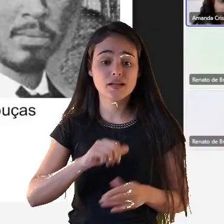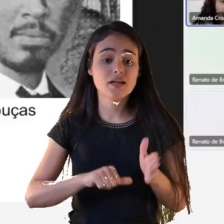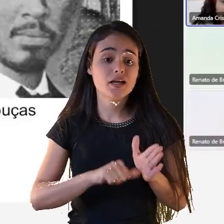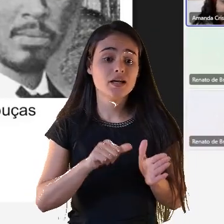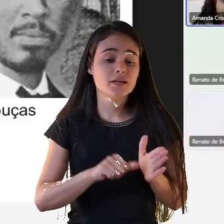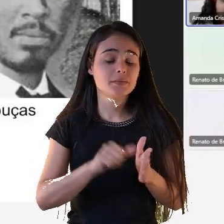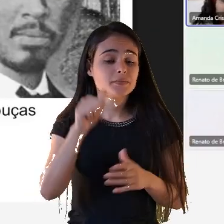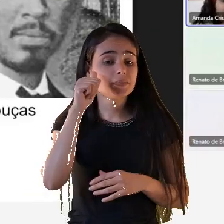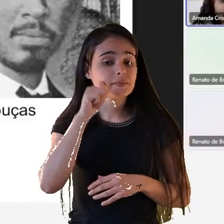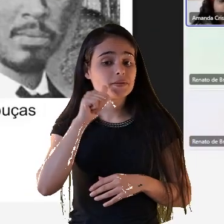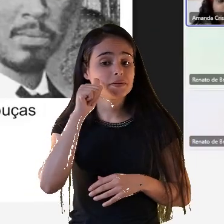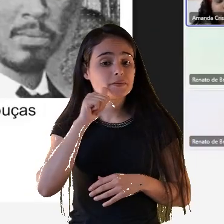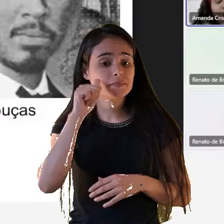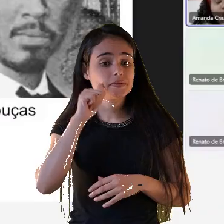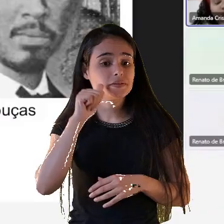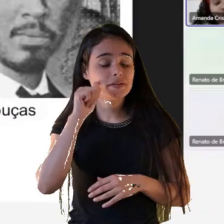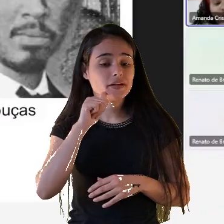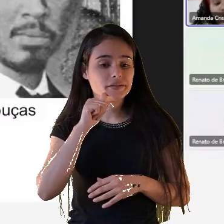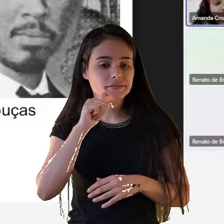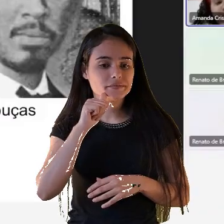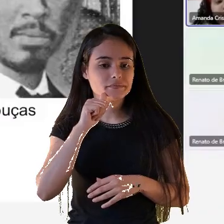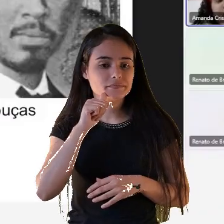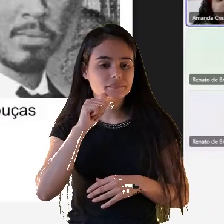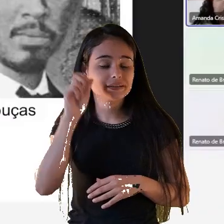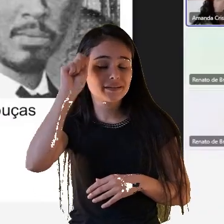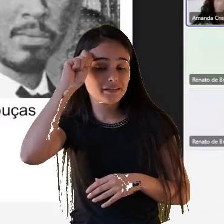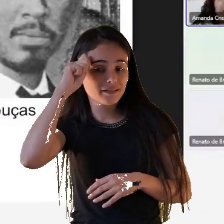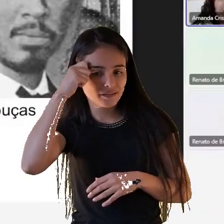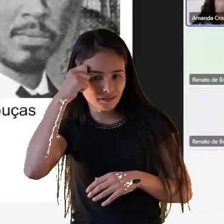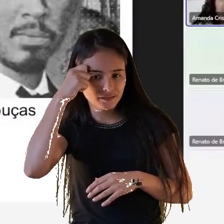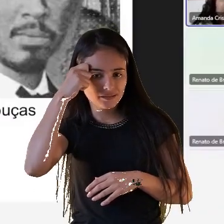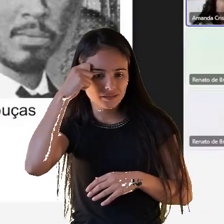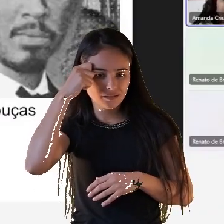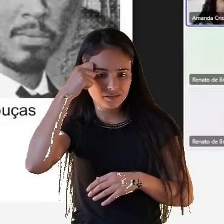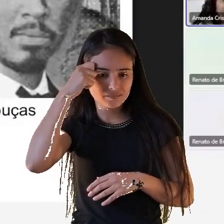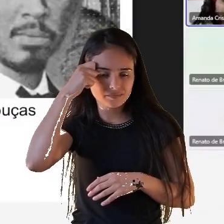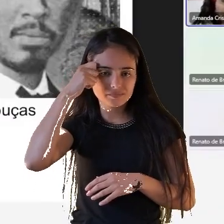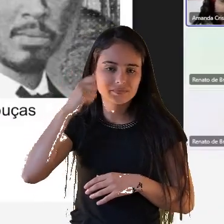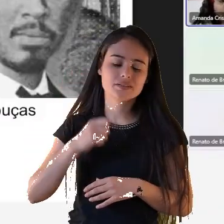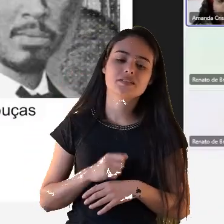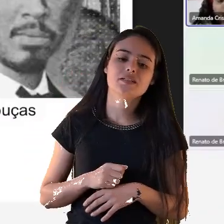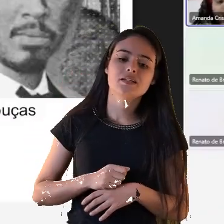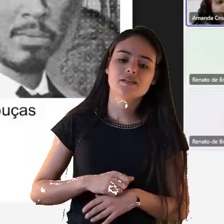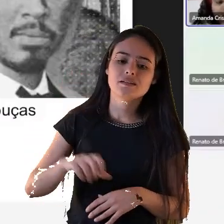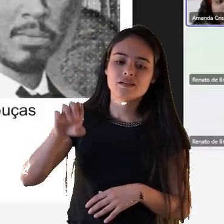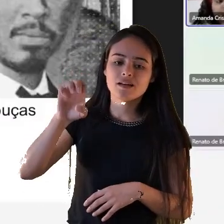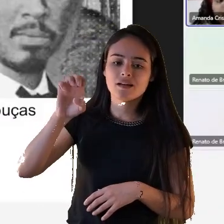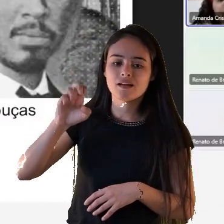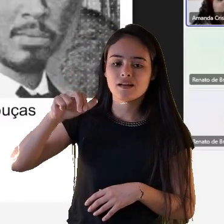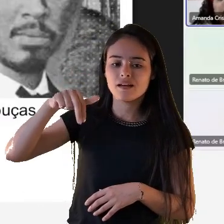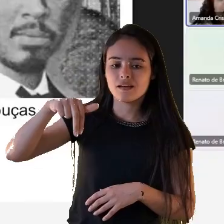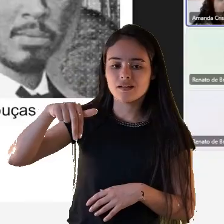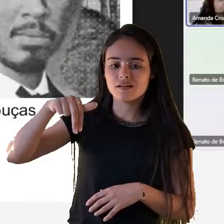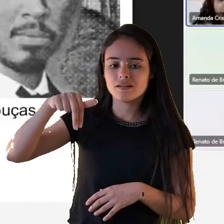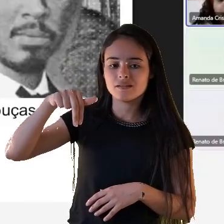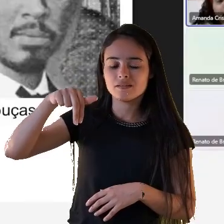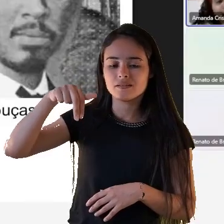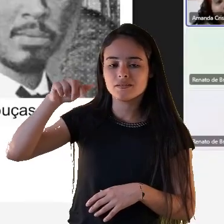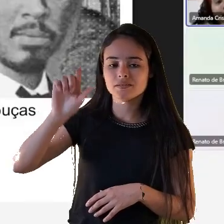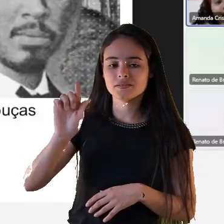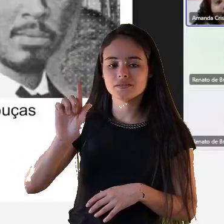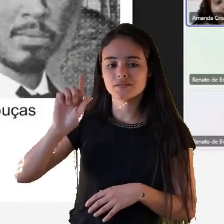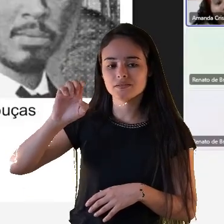Brasil. Ela estudou aqui em Curitiba, né, na UFPR, e